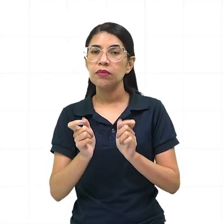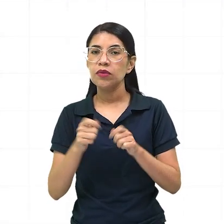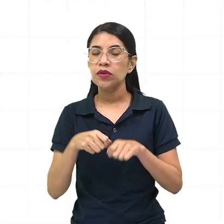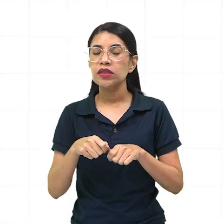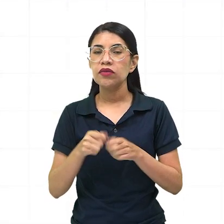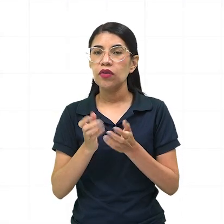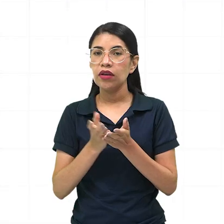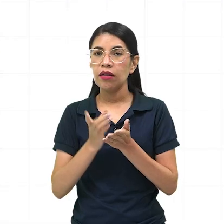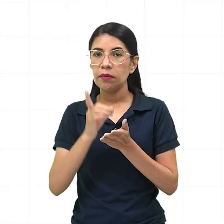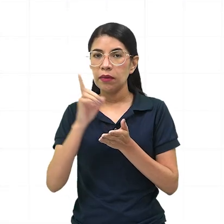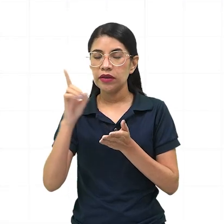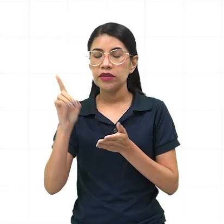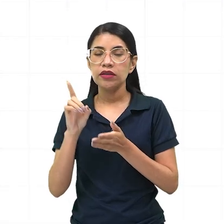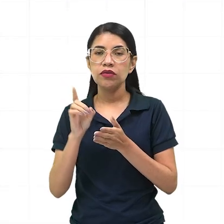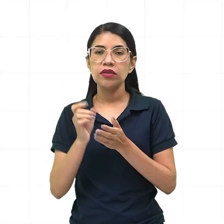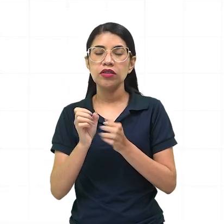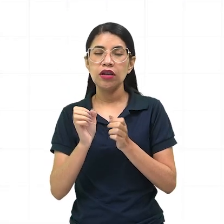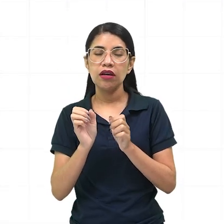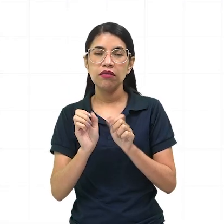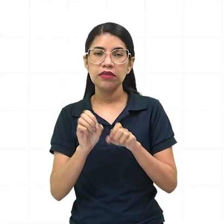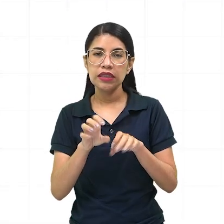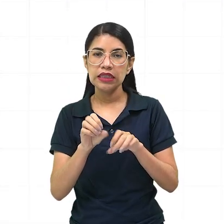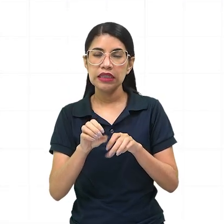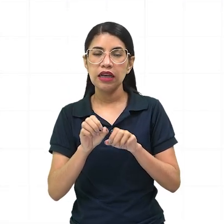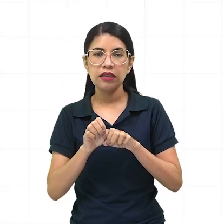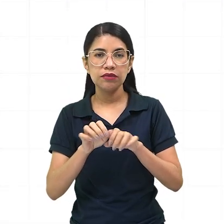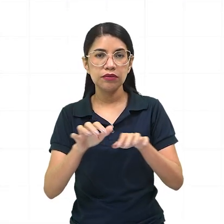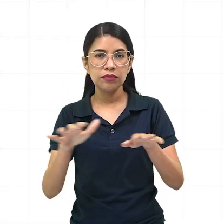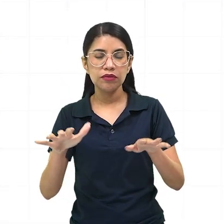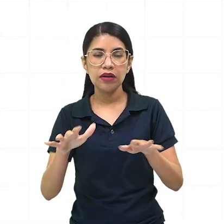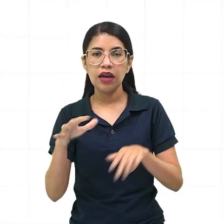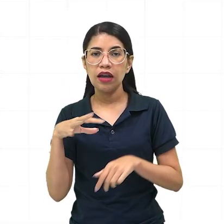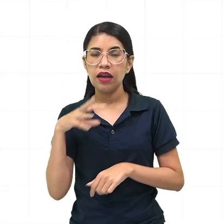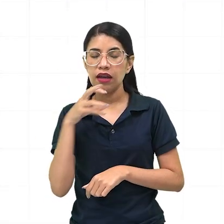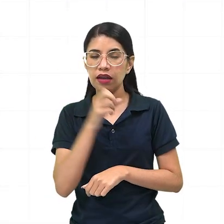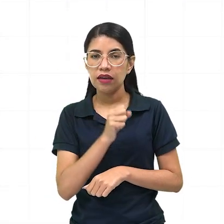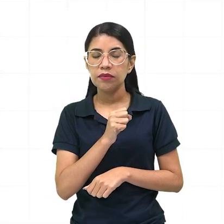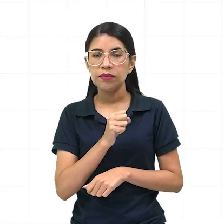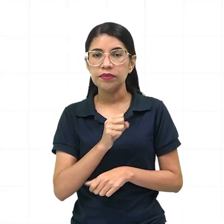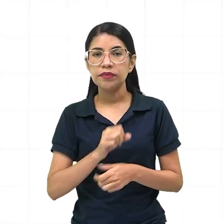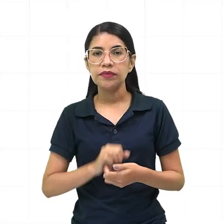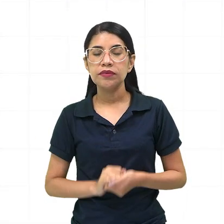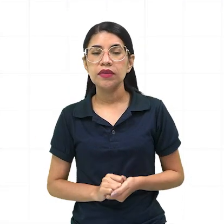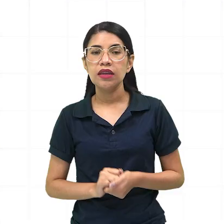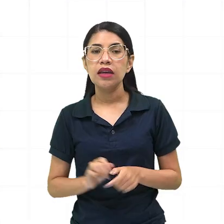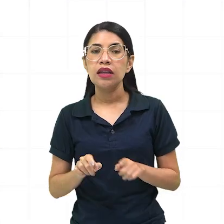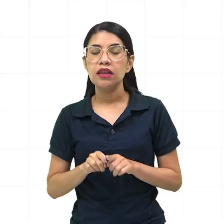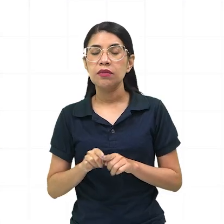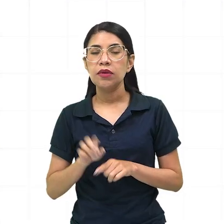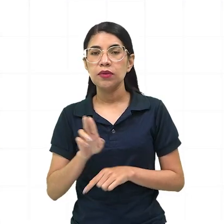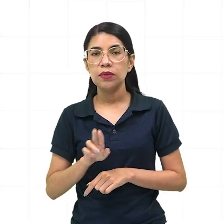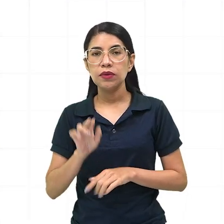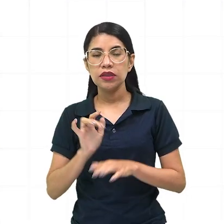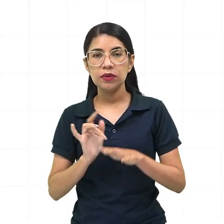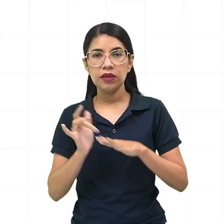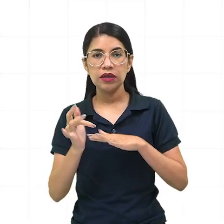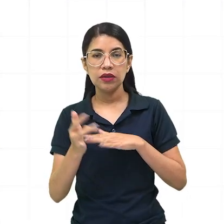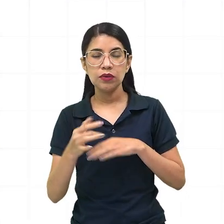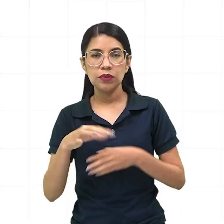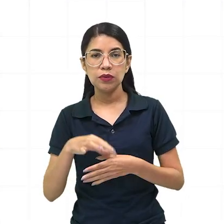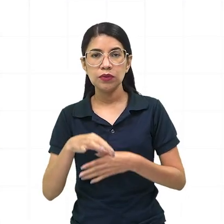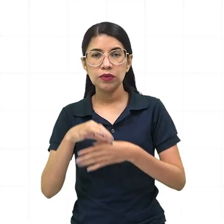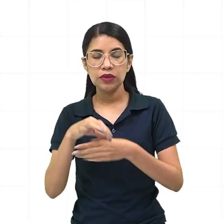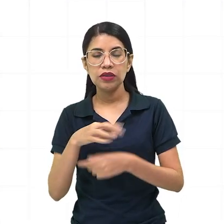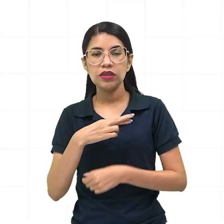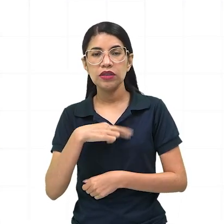mensagens de fé sejam compartilhadas de forma rápida e global. E aqui, por meio das redes sociais, os líderes